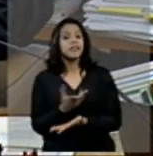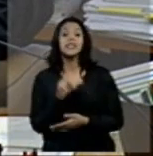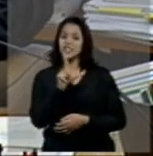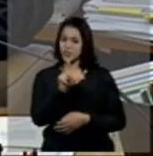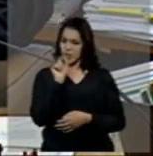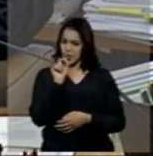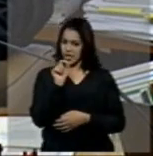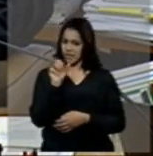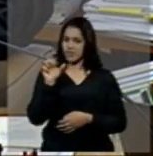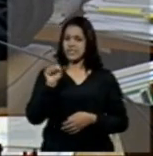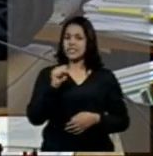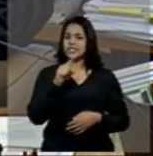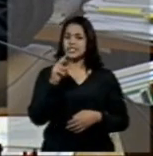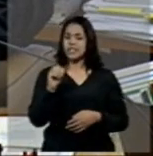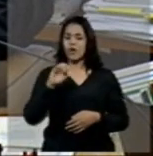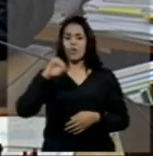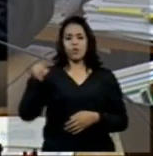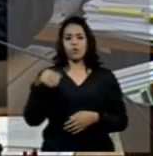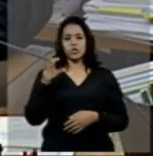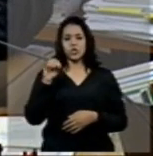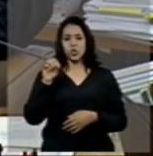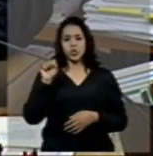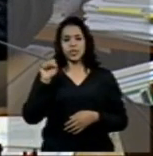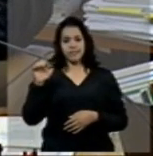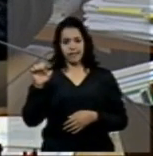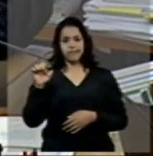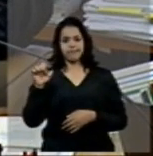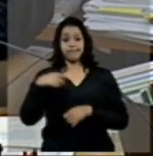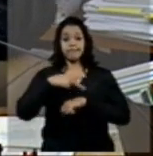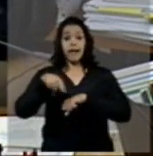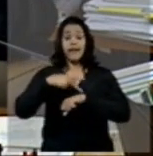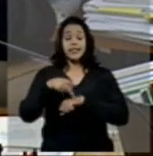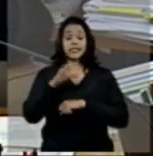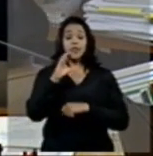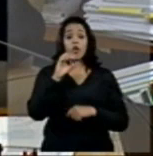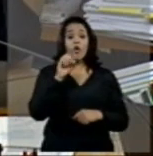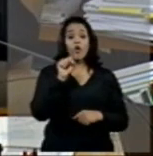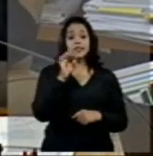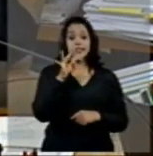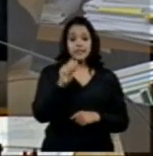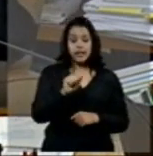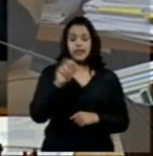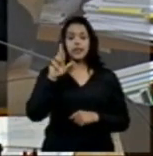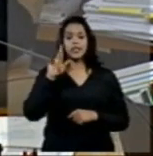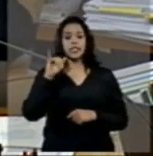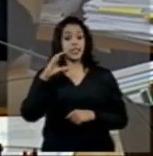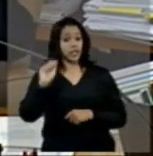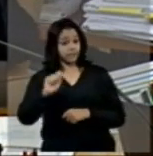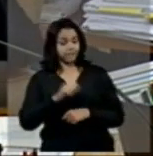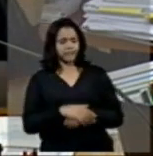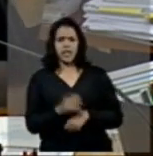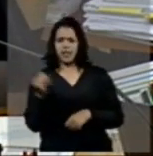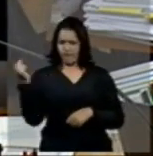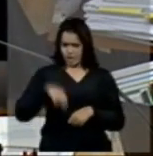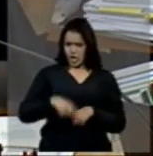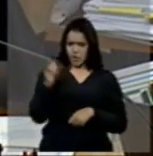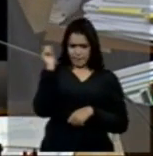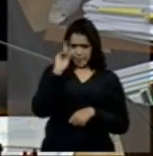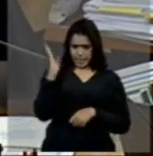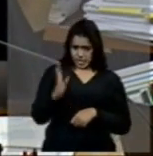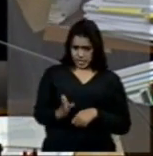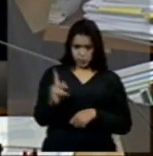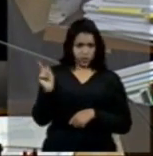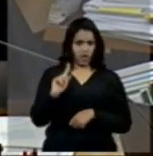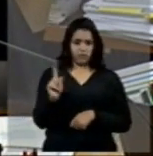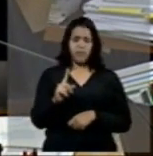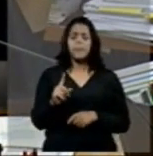escolheram São José, na Costa Rica. Não vieram para o Brasil. E dizia ele, um dos motivos